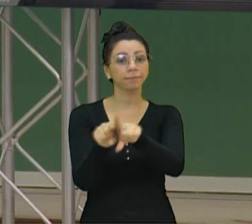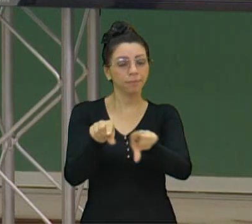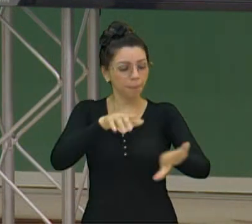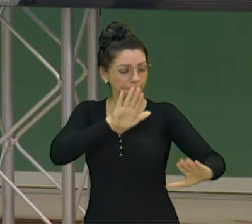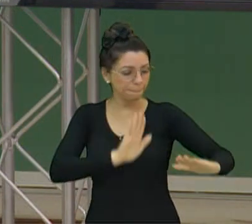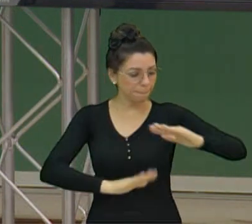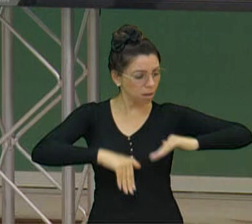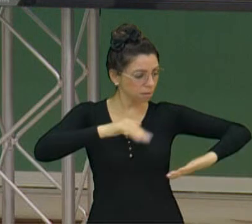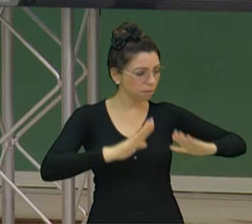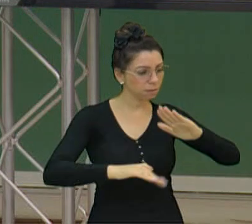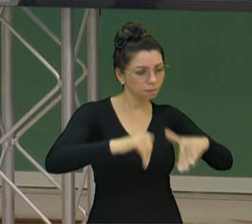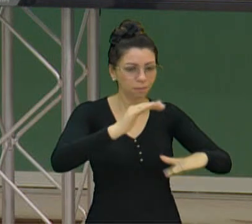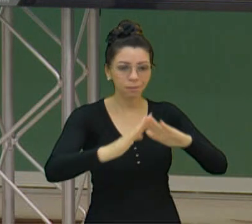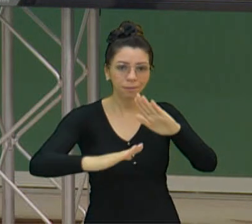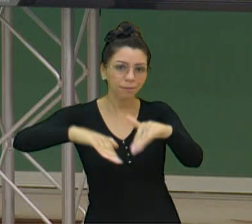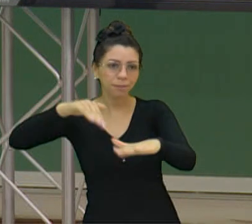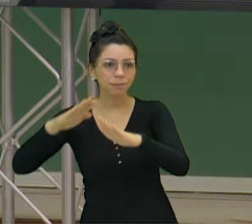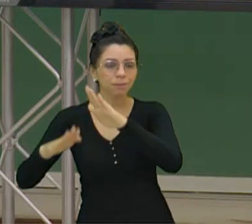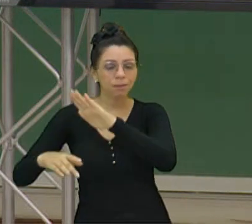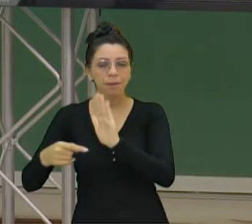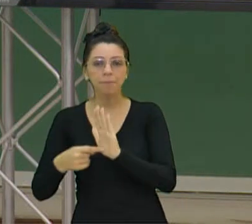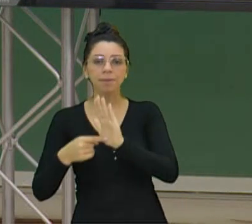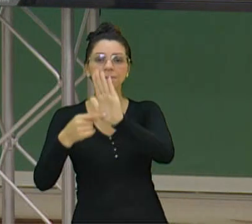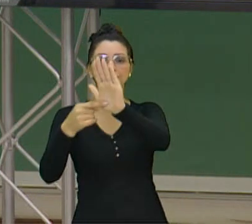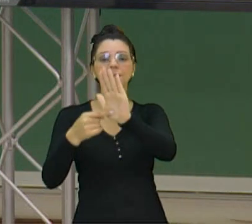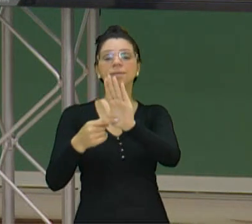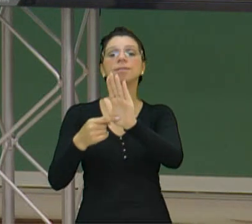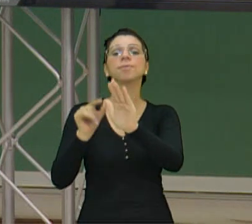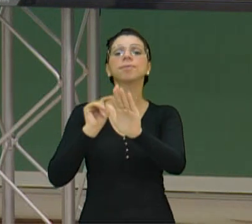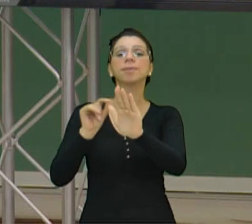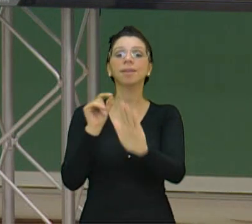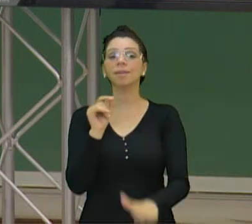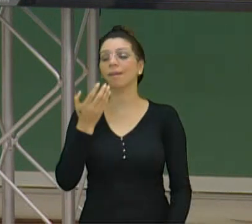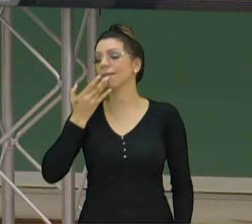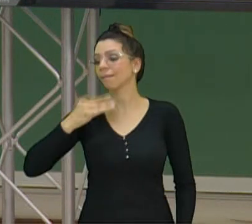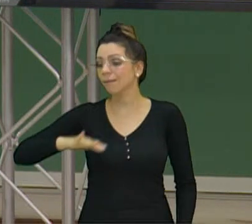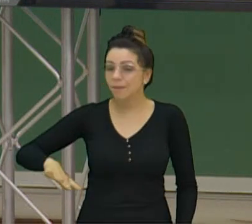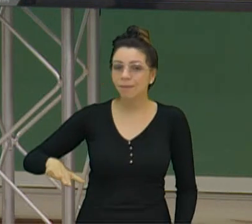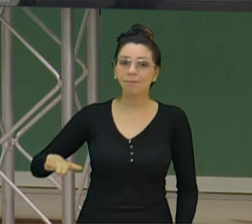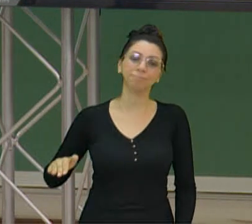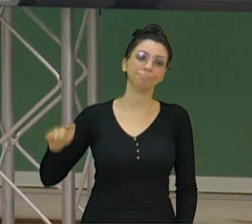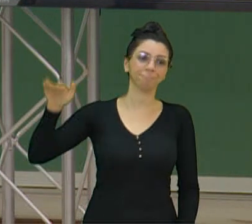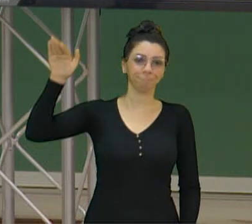tambores. Observem que tem a presença de adultos, de crianças.